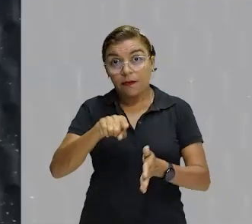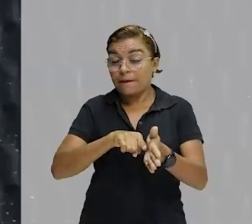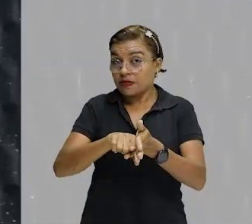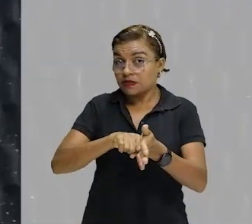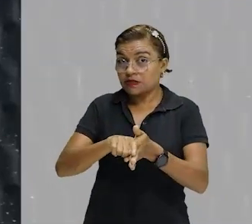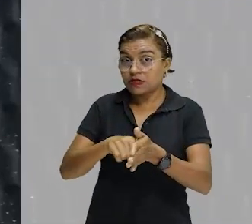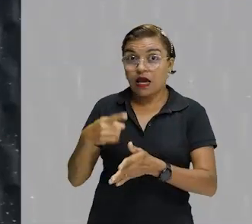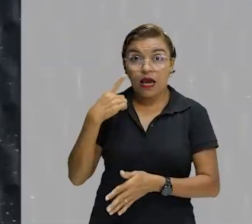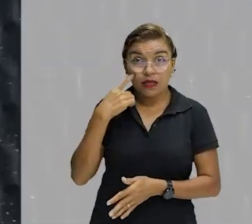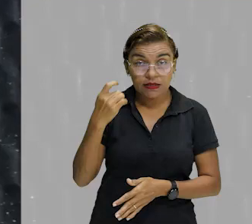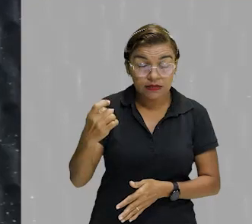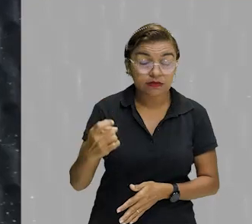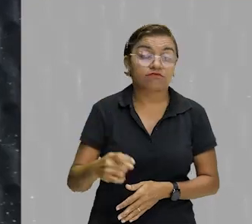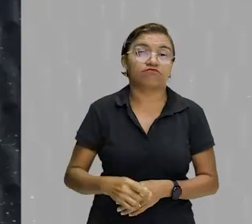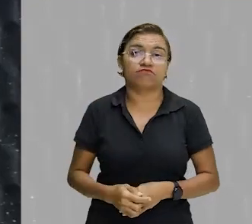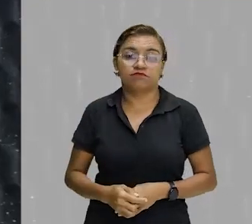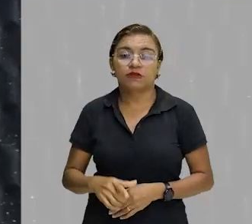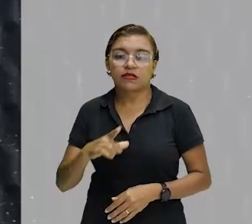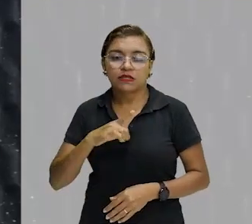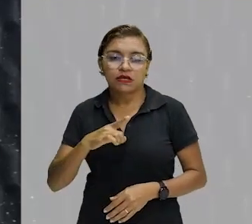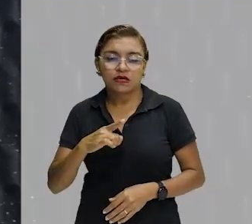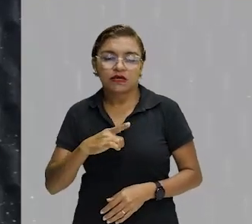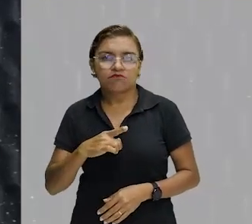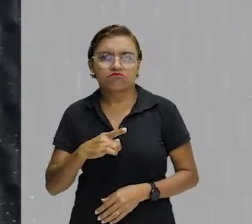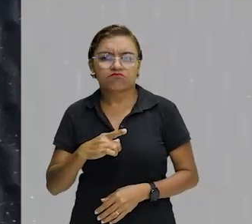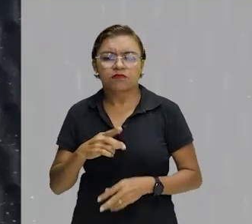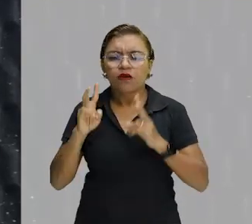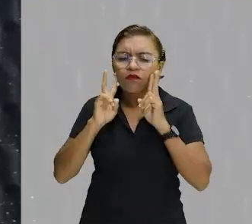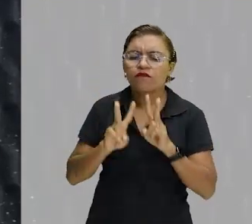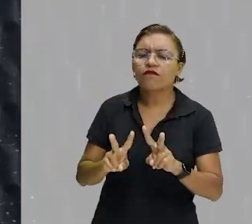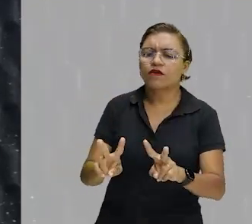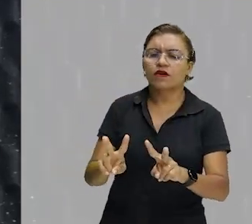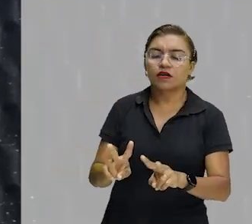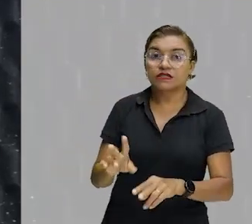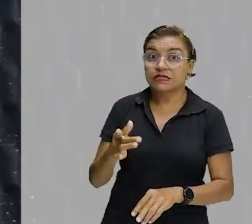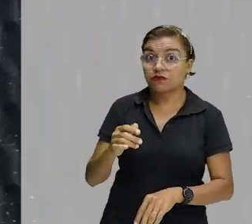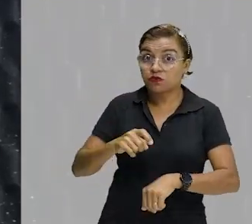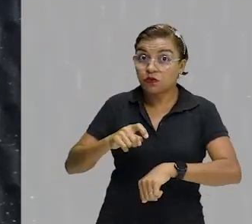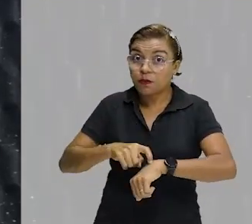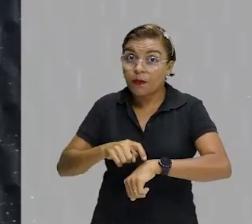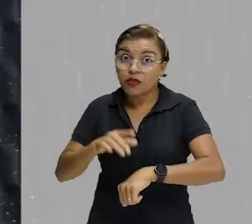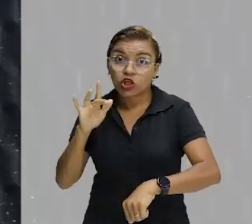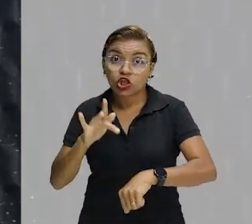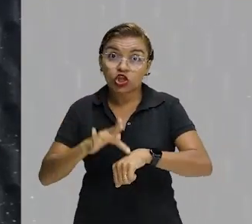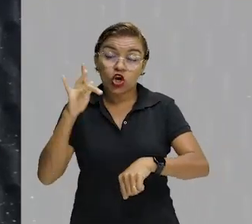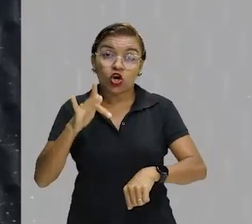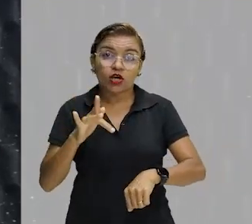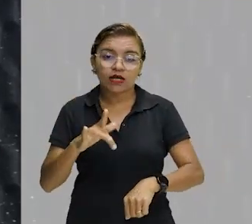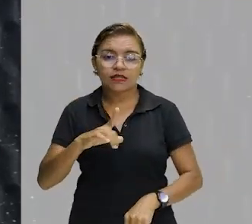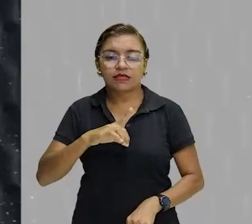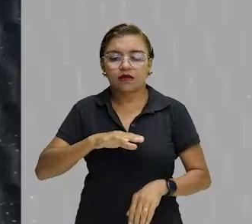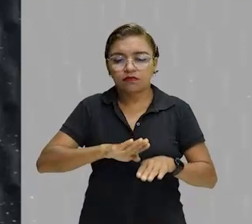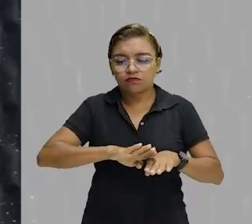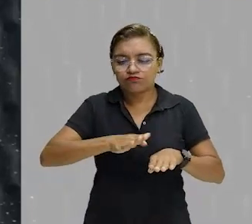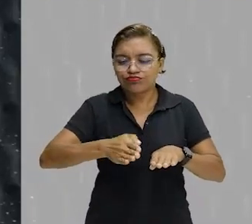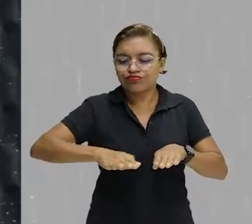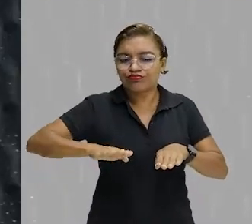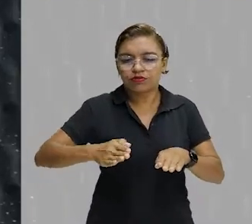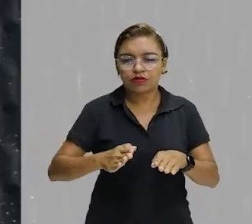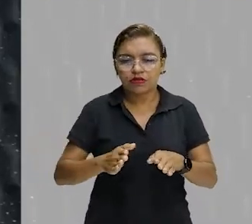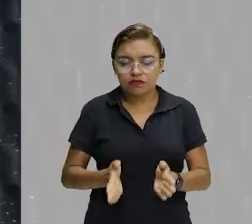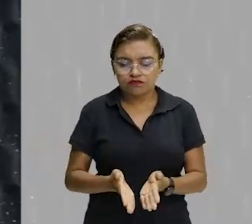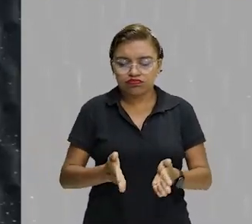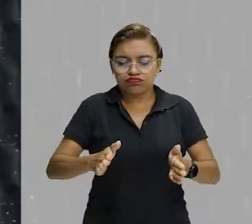tem interessante na obra? Ela cria a sensação tátil na hora que você toca a obra, porque ela é em relevo, e ao mesmo tempo cria a